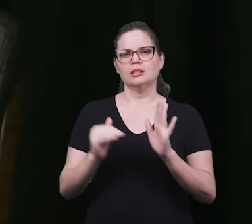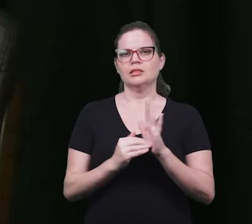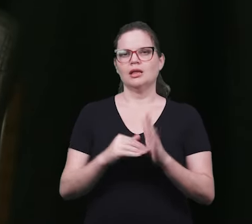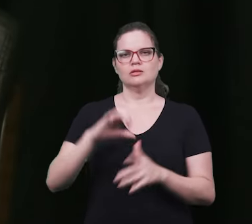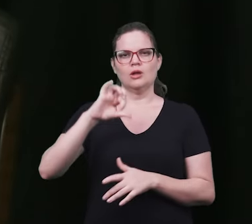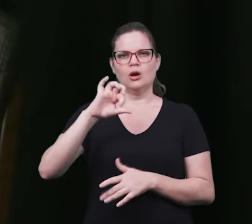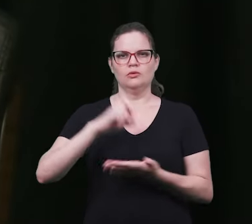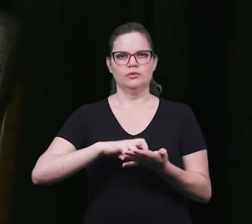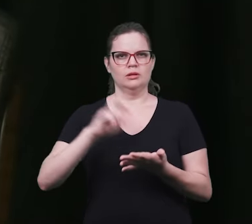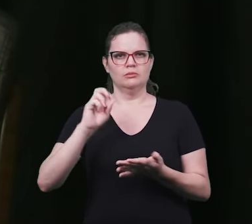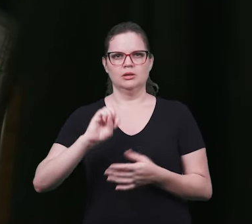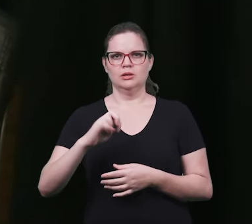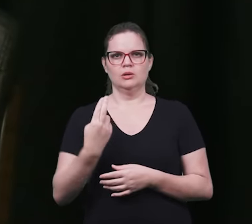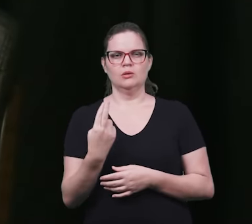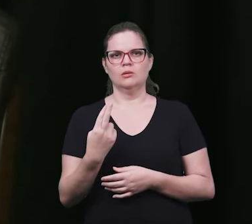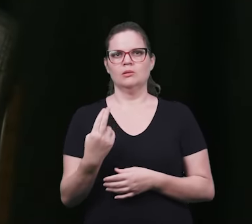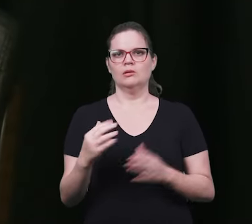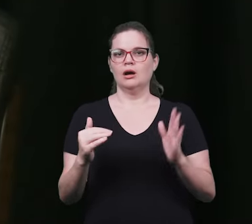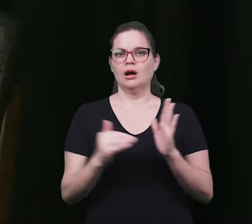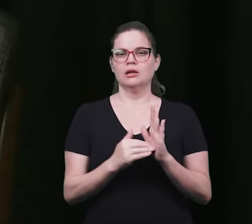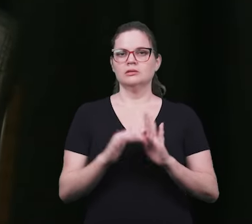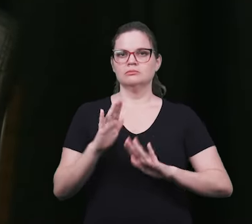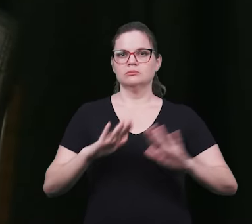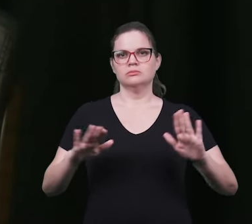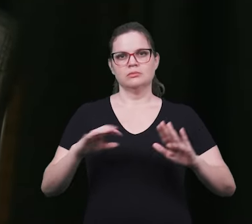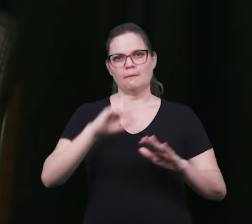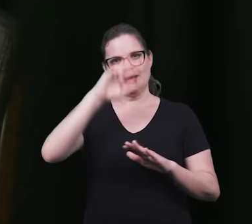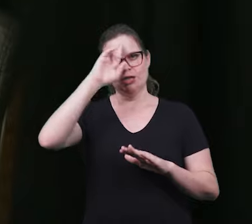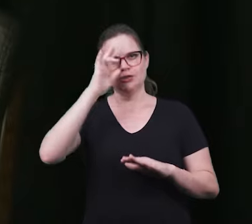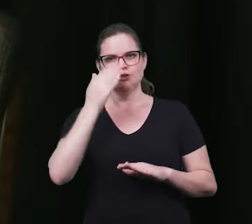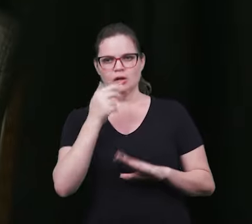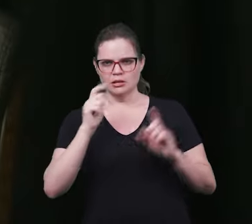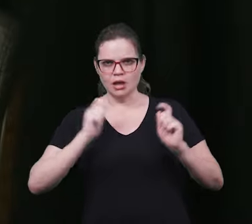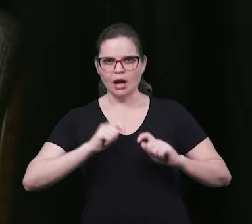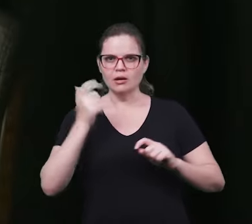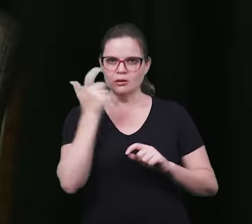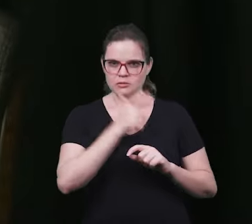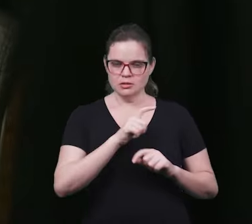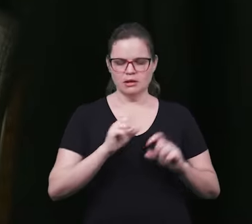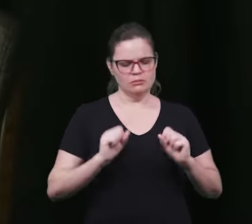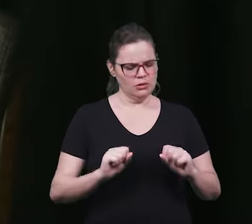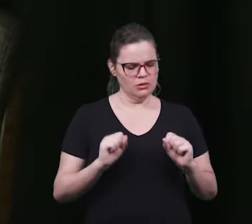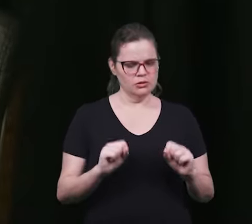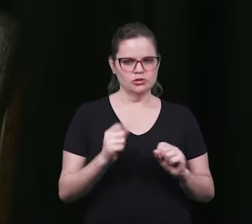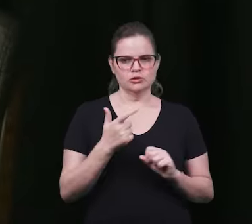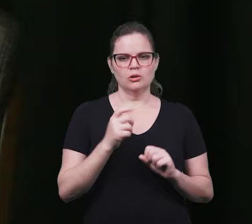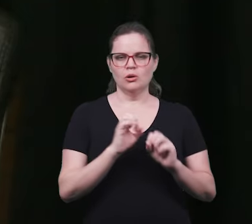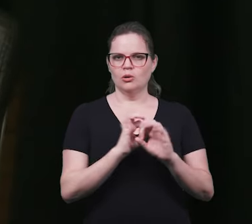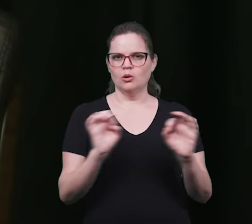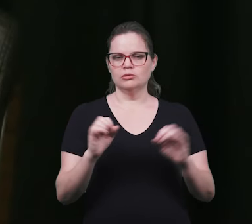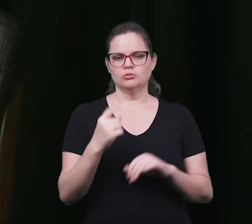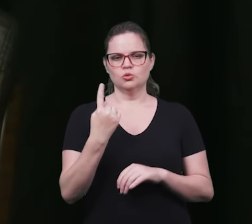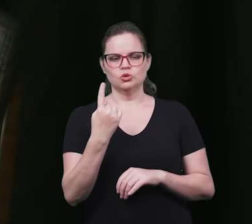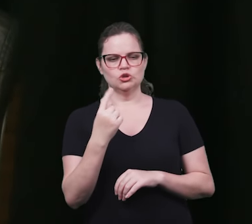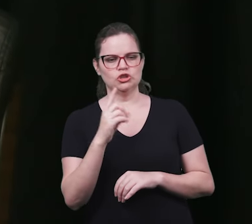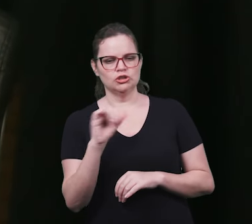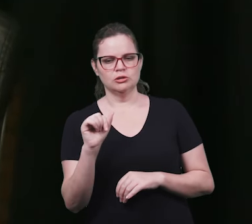até as 9, ou numa determinada situação, a pessoa ela tem condição, um jejum até meio-dia, 2 dias.